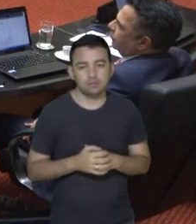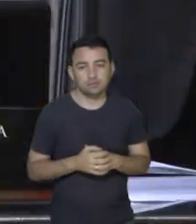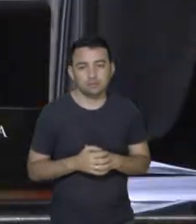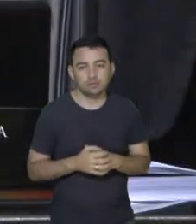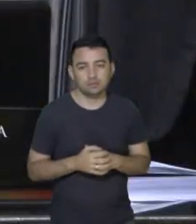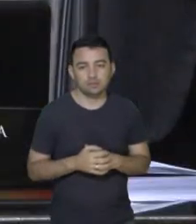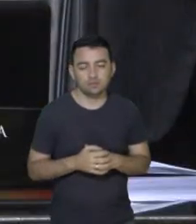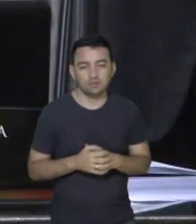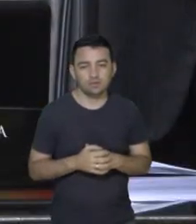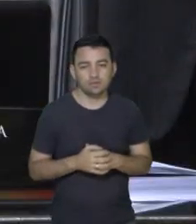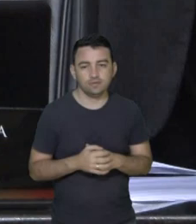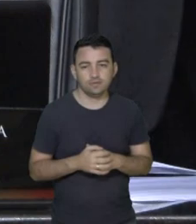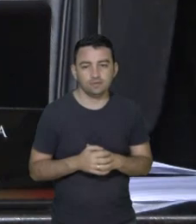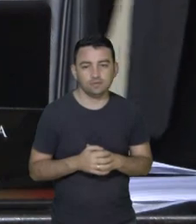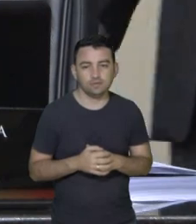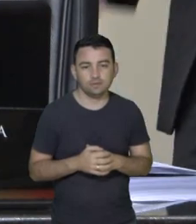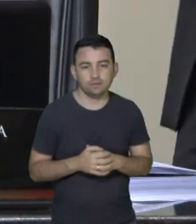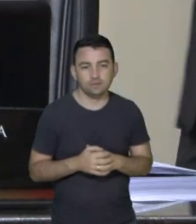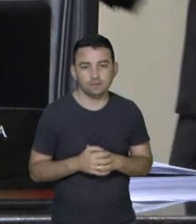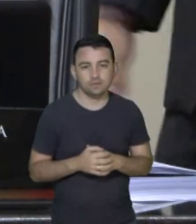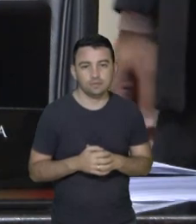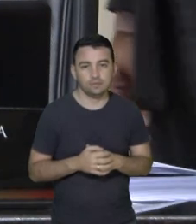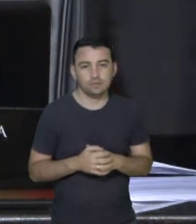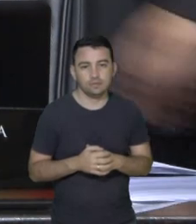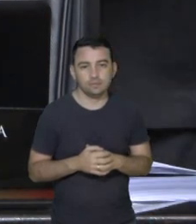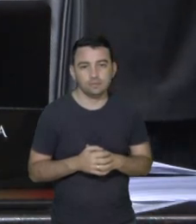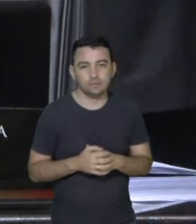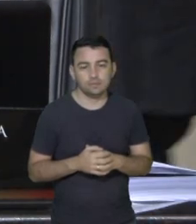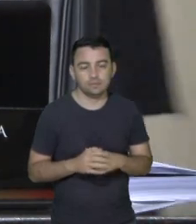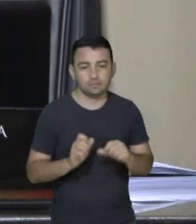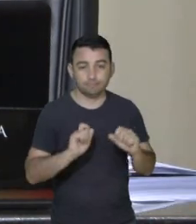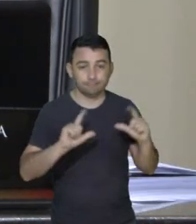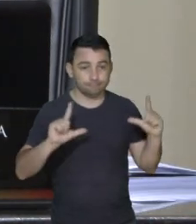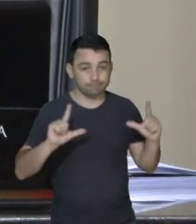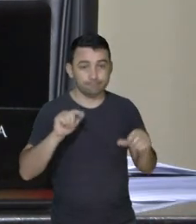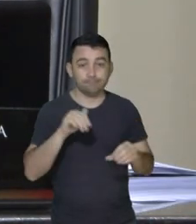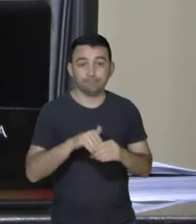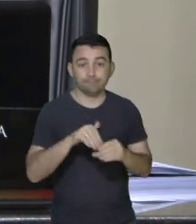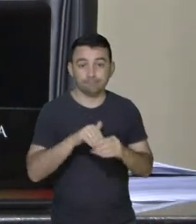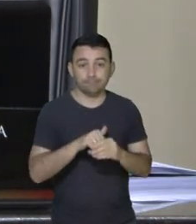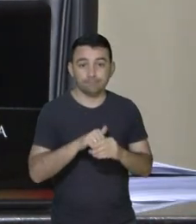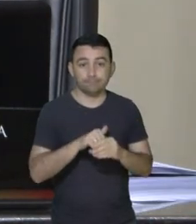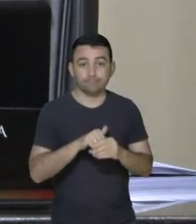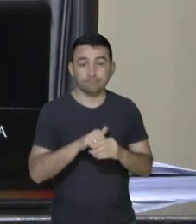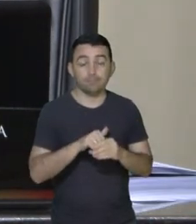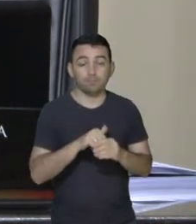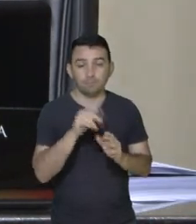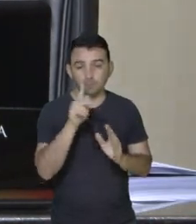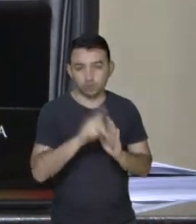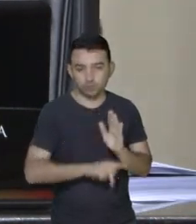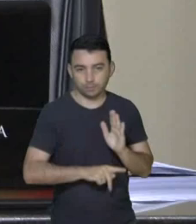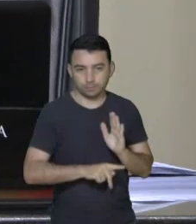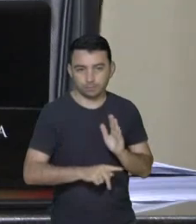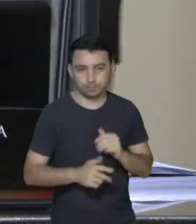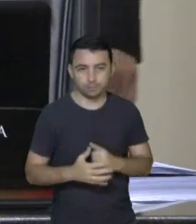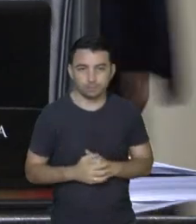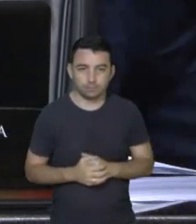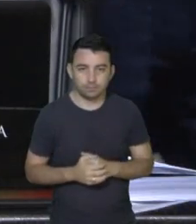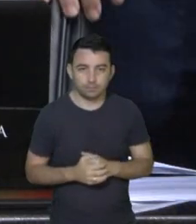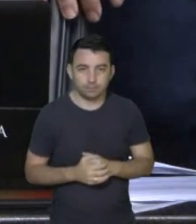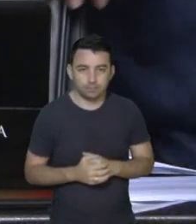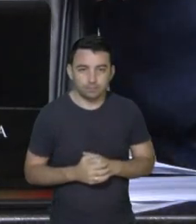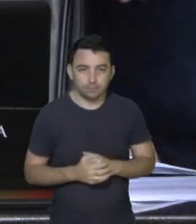eu solicito que seja aberto o painel para nós votarmos o projeto. Depois a mudança. O